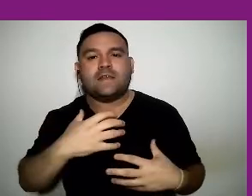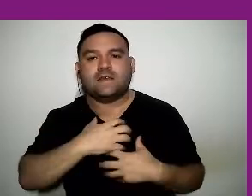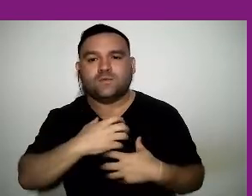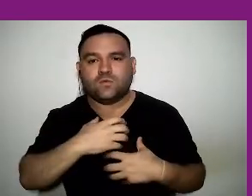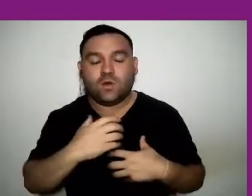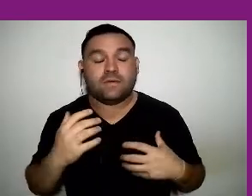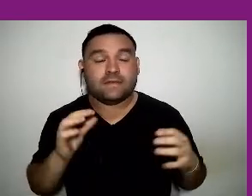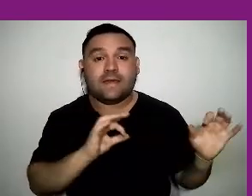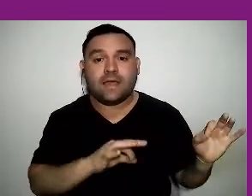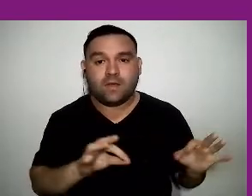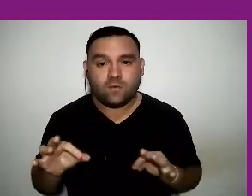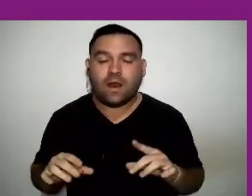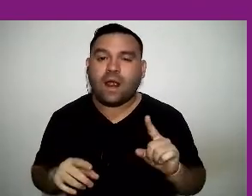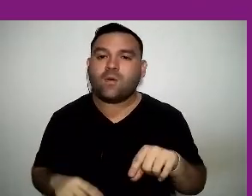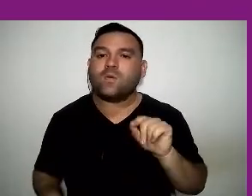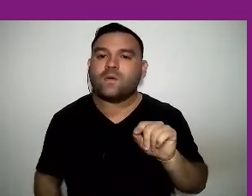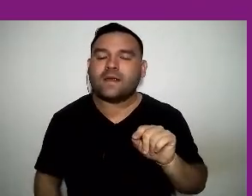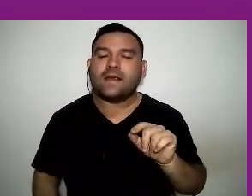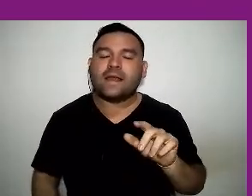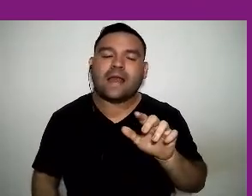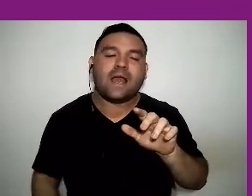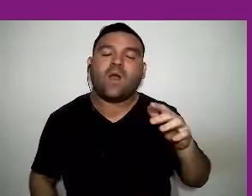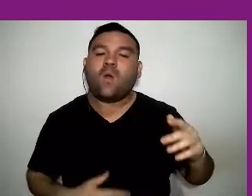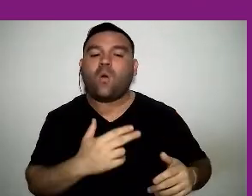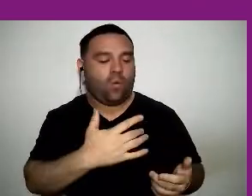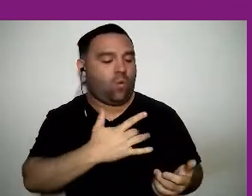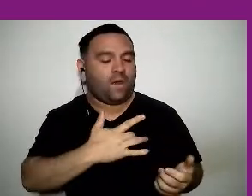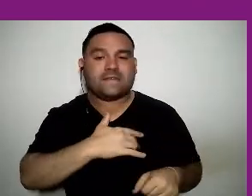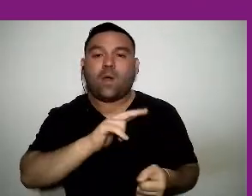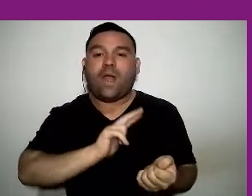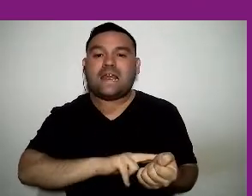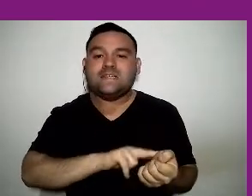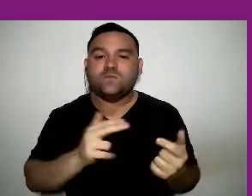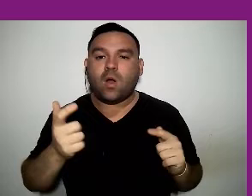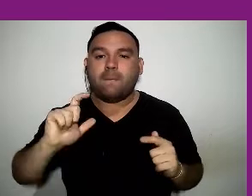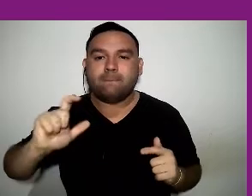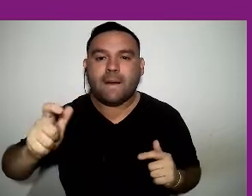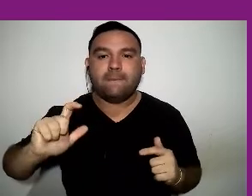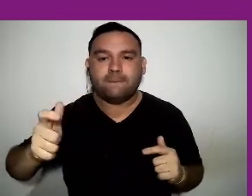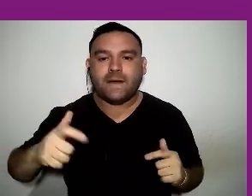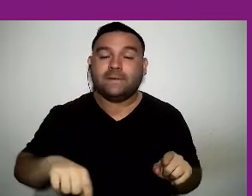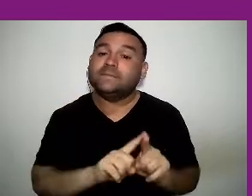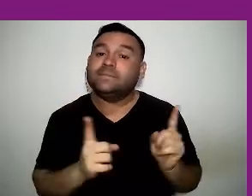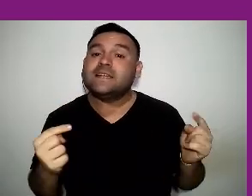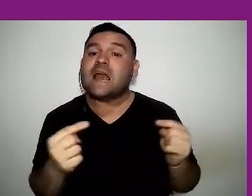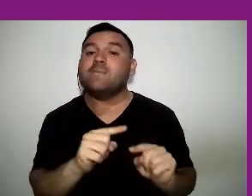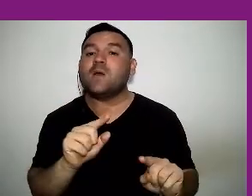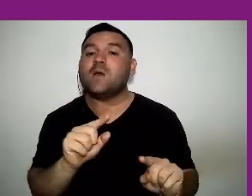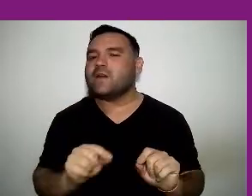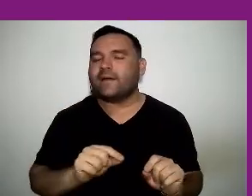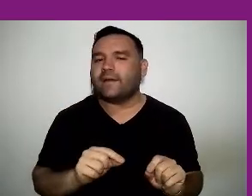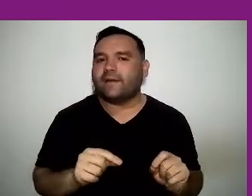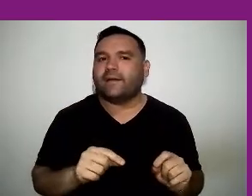sintoma muito frequente foram as arritmias. E essas arritmias elas estavam relacionadas não